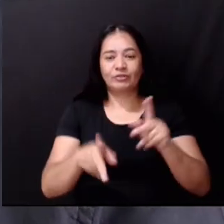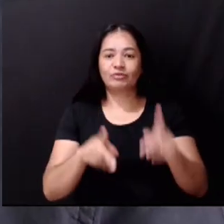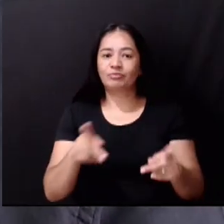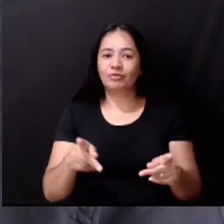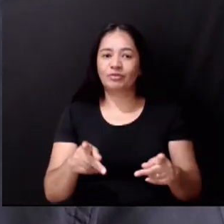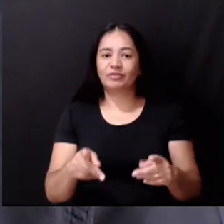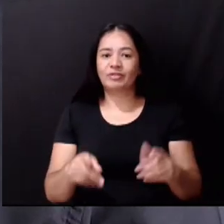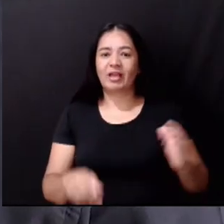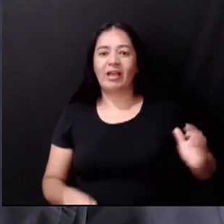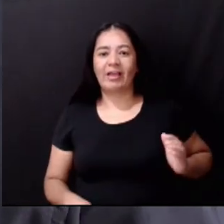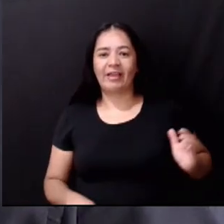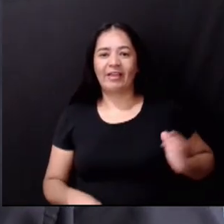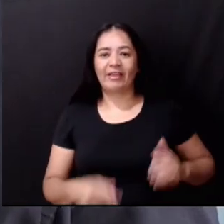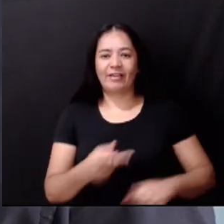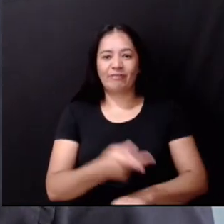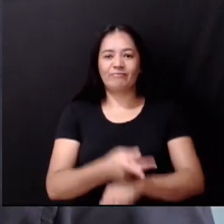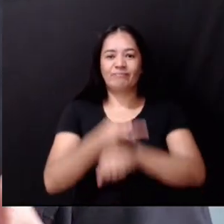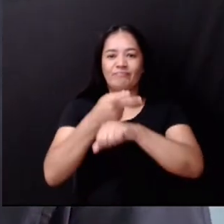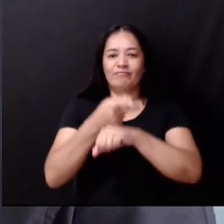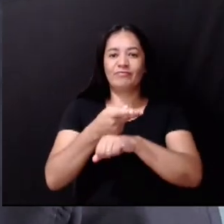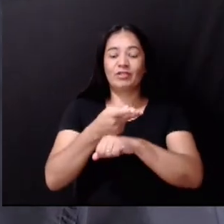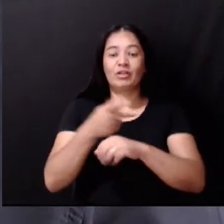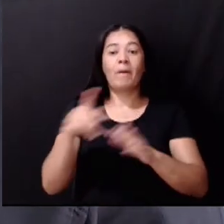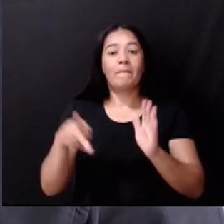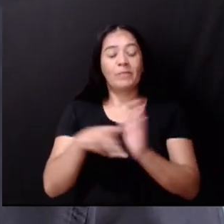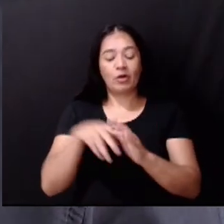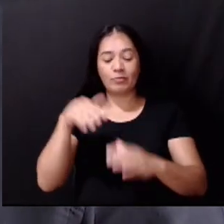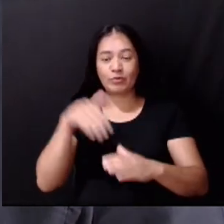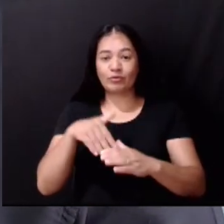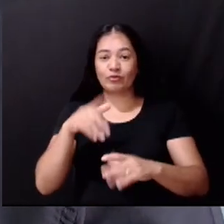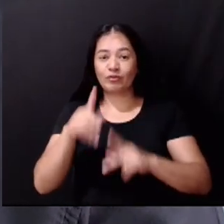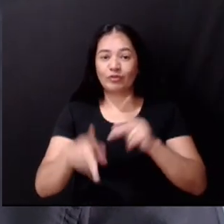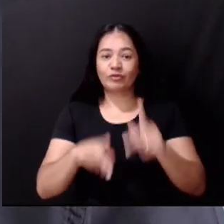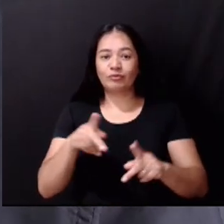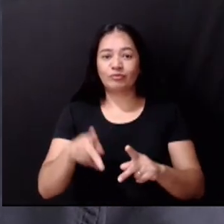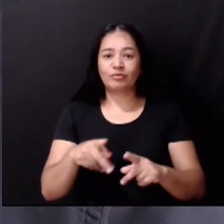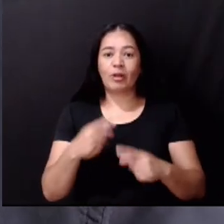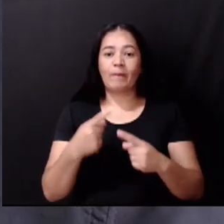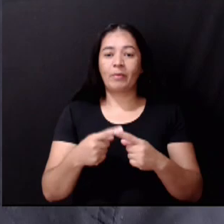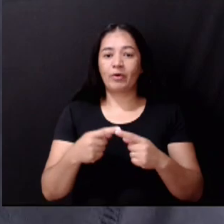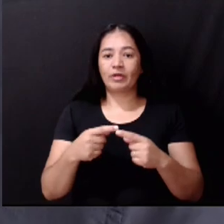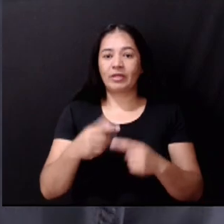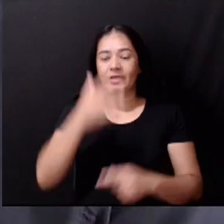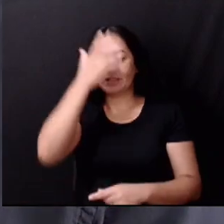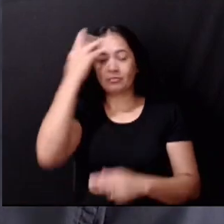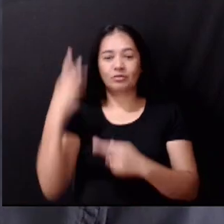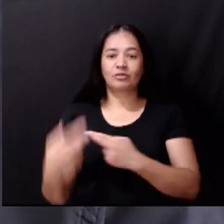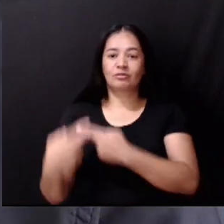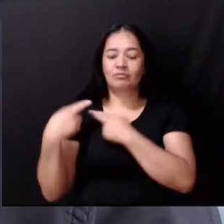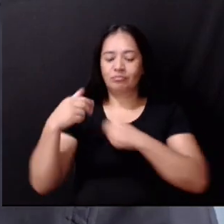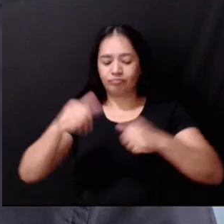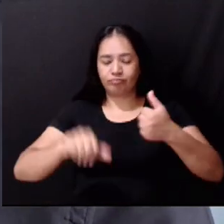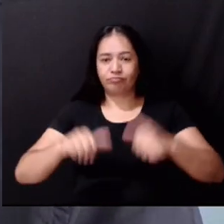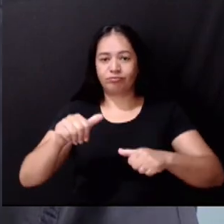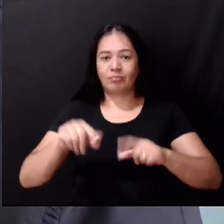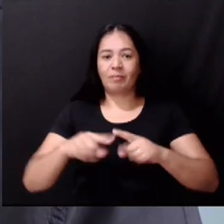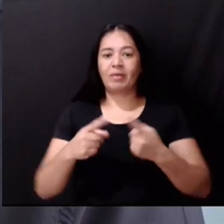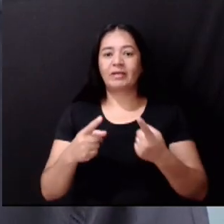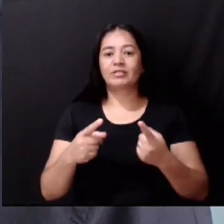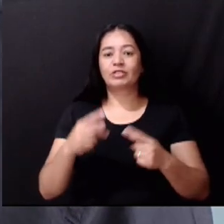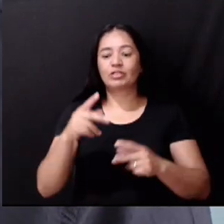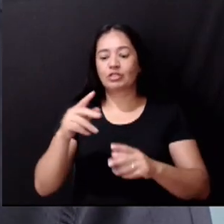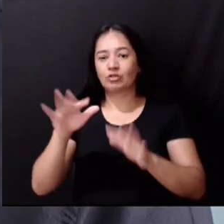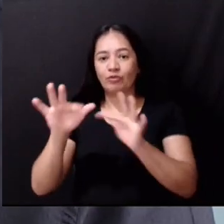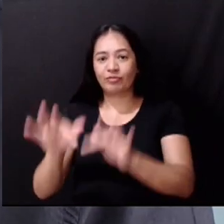de votação popular, que tem a validação dos jurados, que fez a seleção dos finalistas, e a população, que selecionou